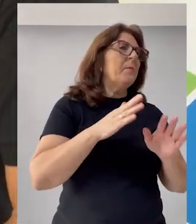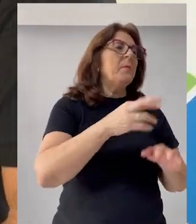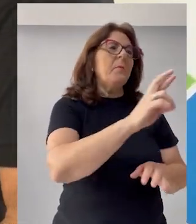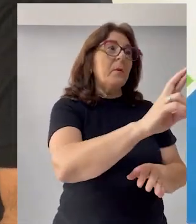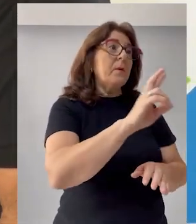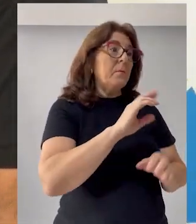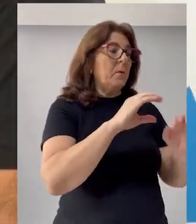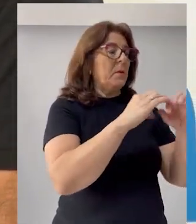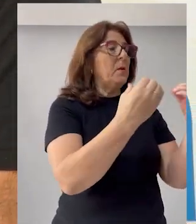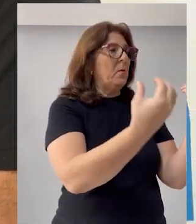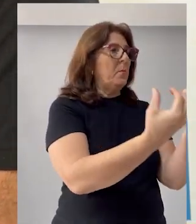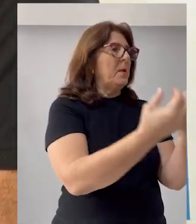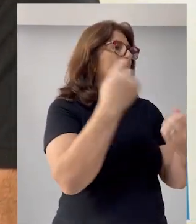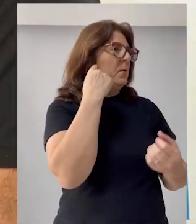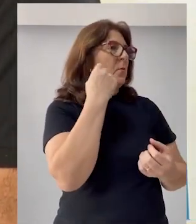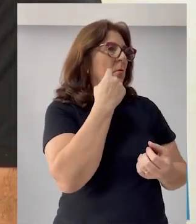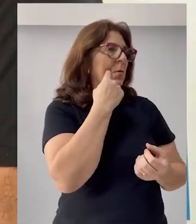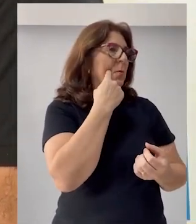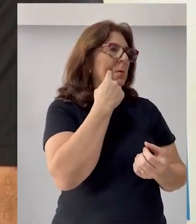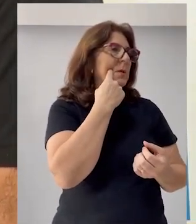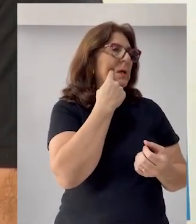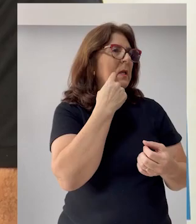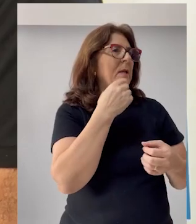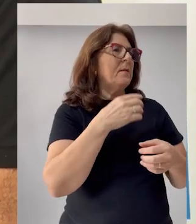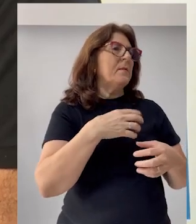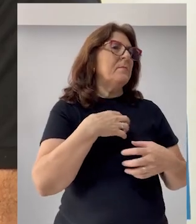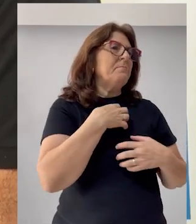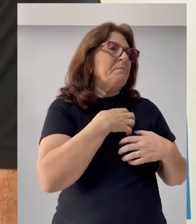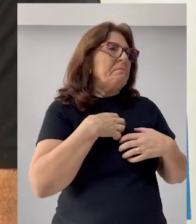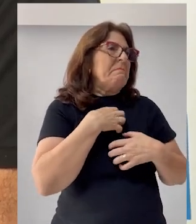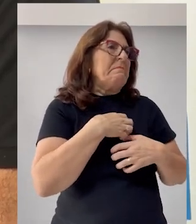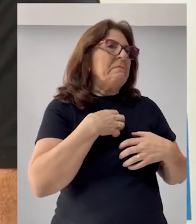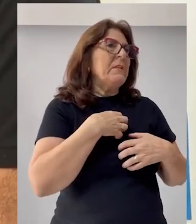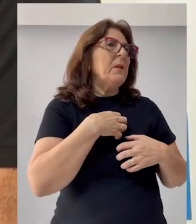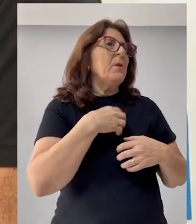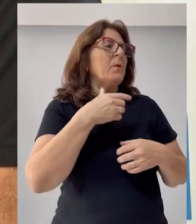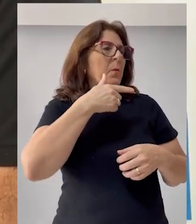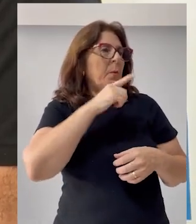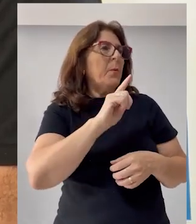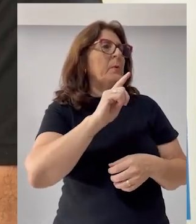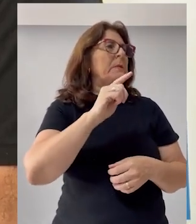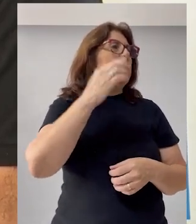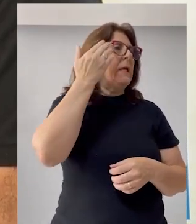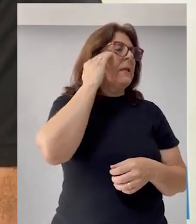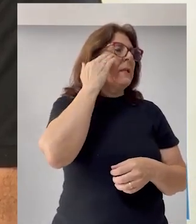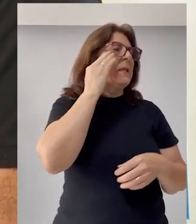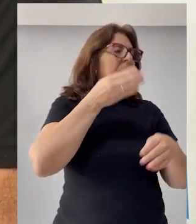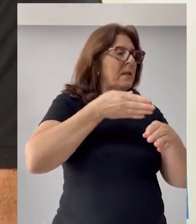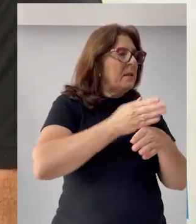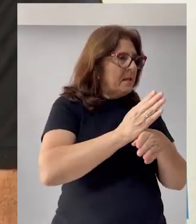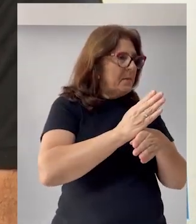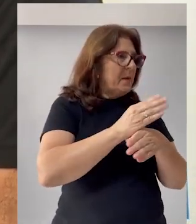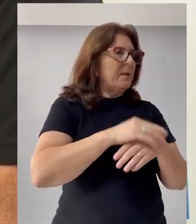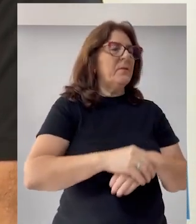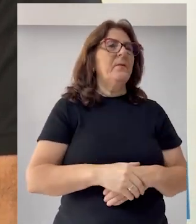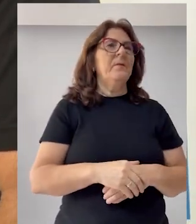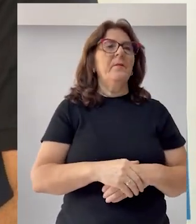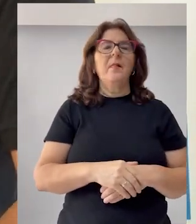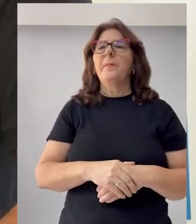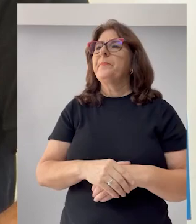da comunidade surda, eles comentam sobre isso, se chega até eles com essa acessibilidade?